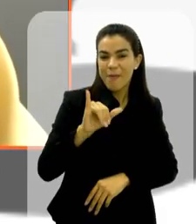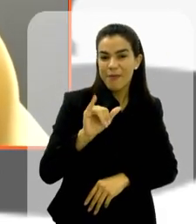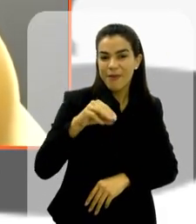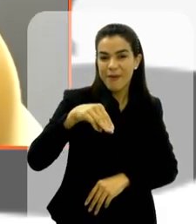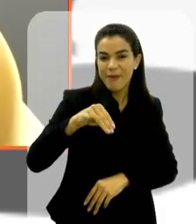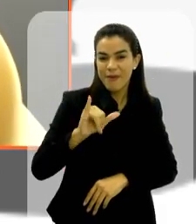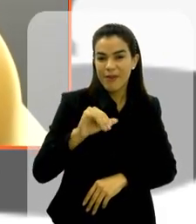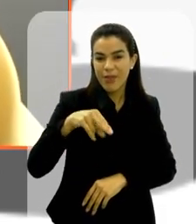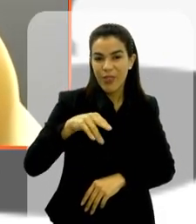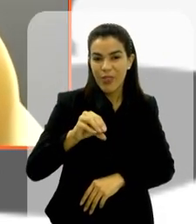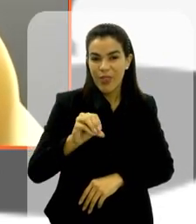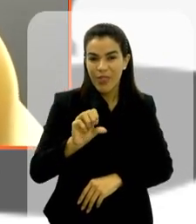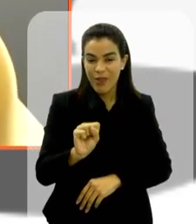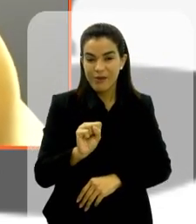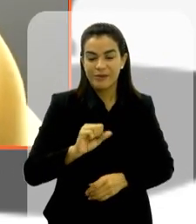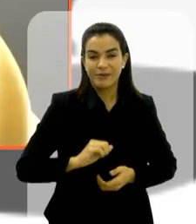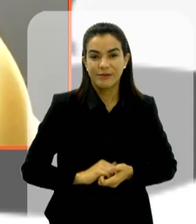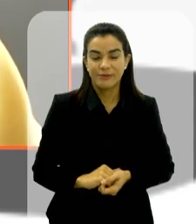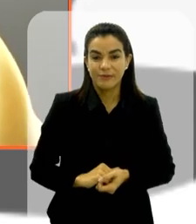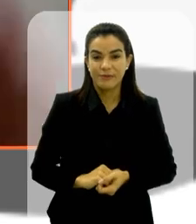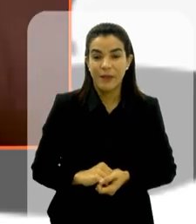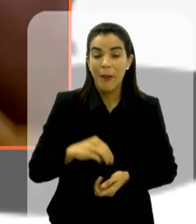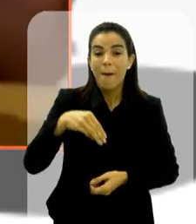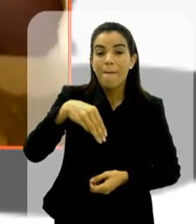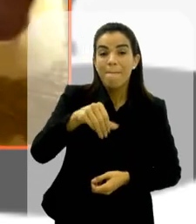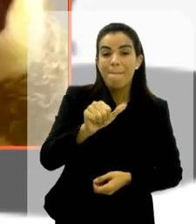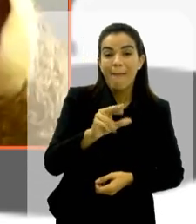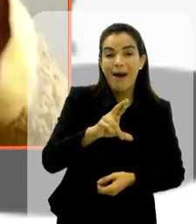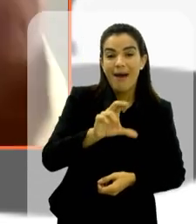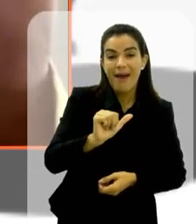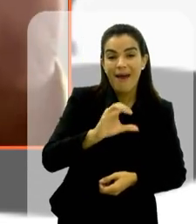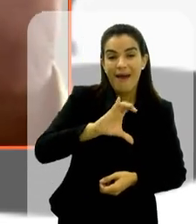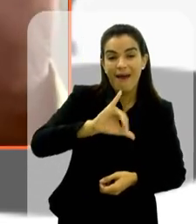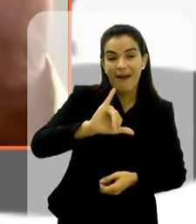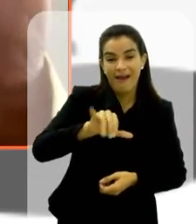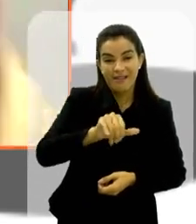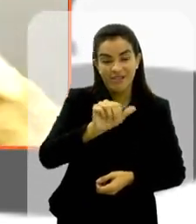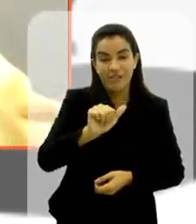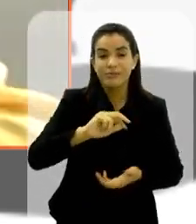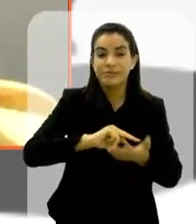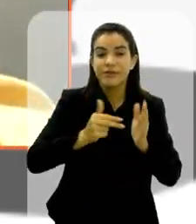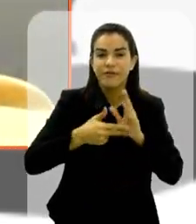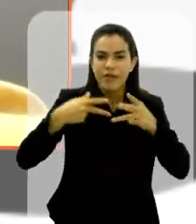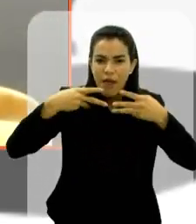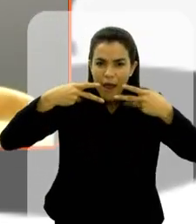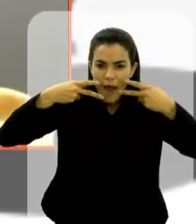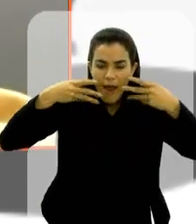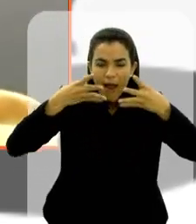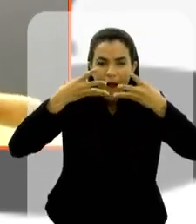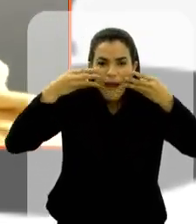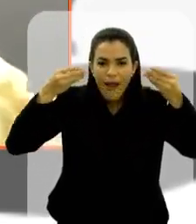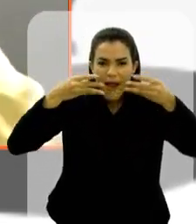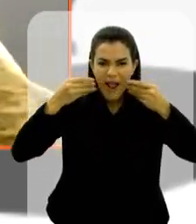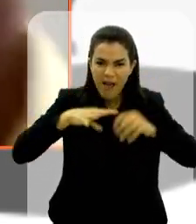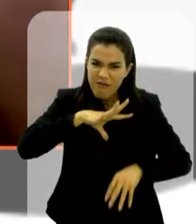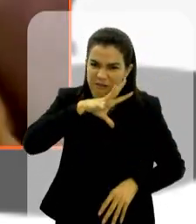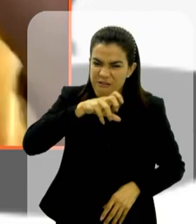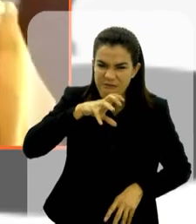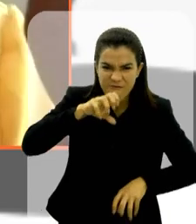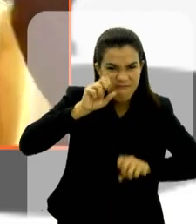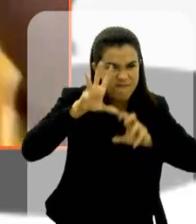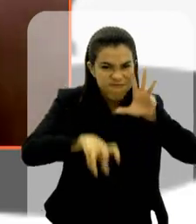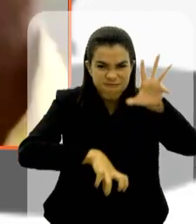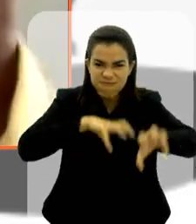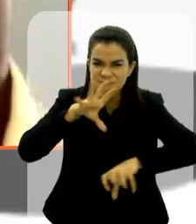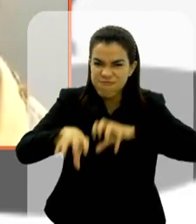Maracajá Guaçu. E é isso. Mas Maracajá significa gato bravo. Açu significa grande.